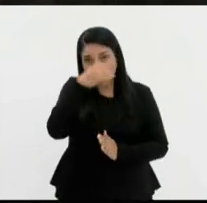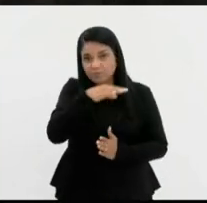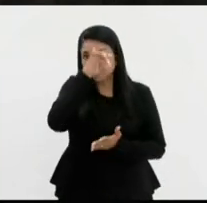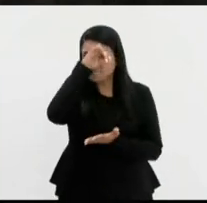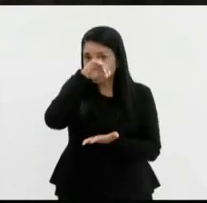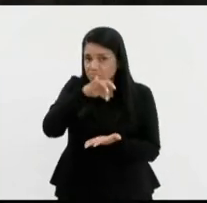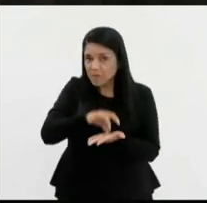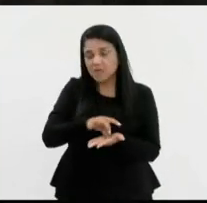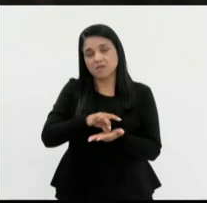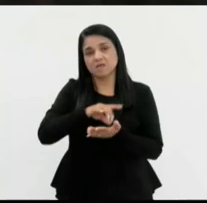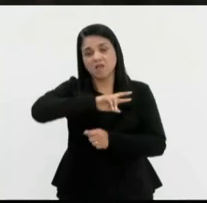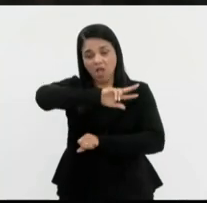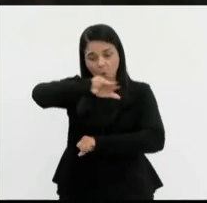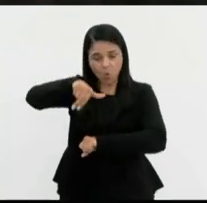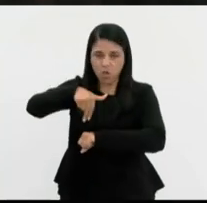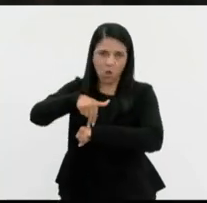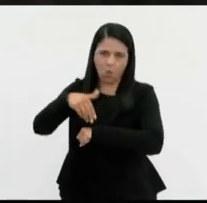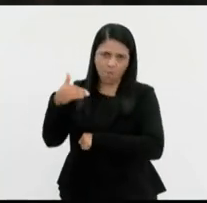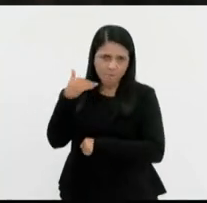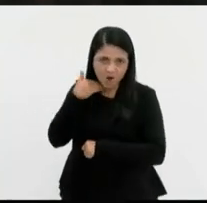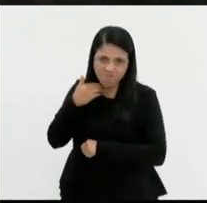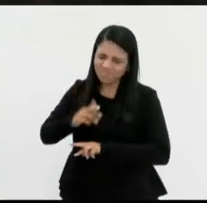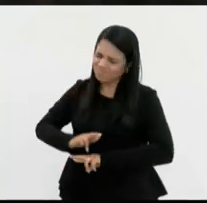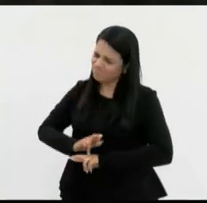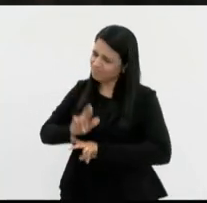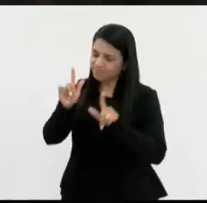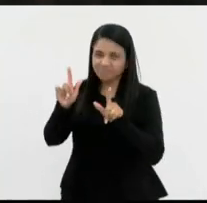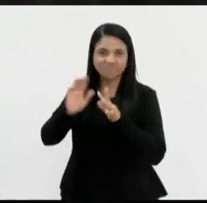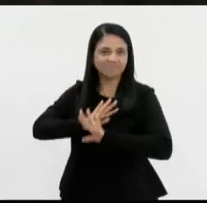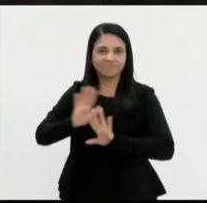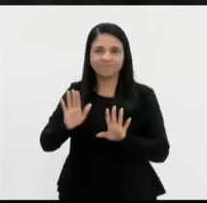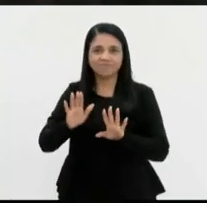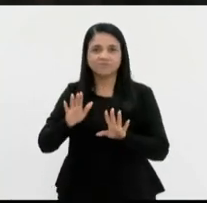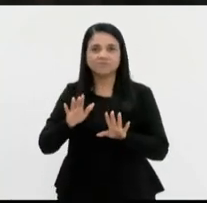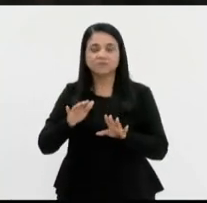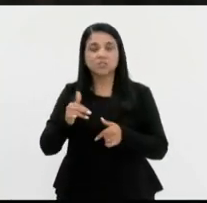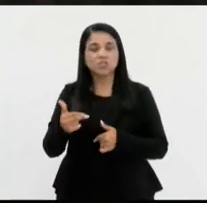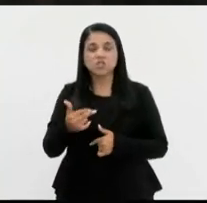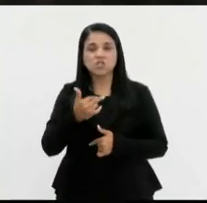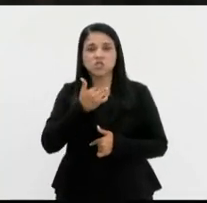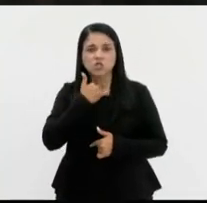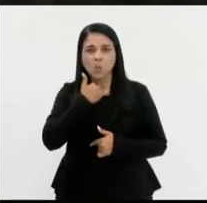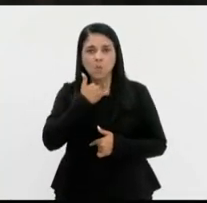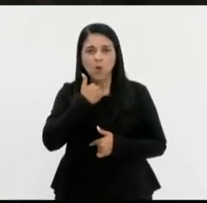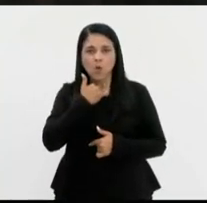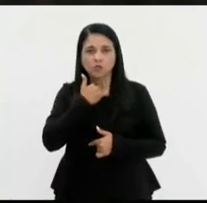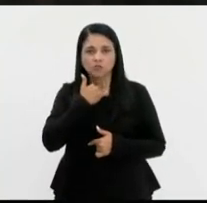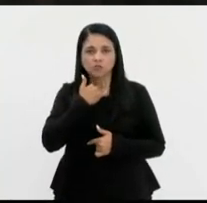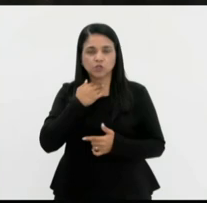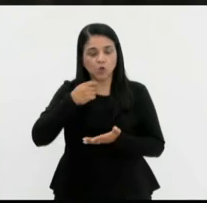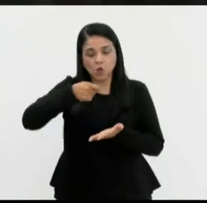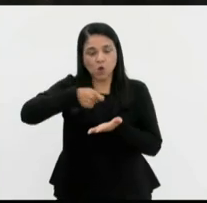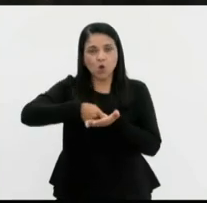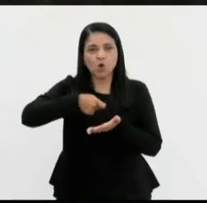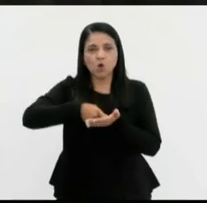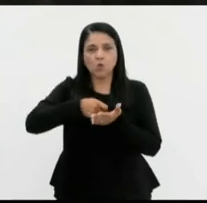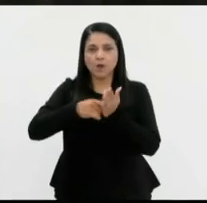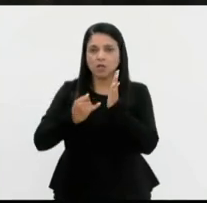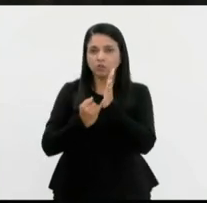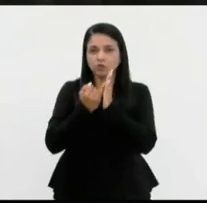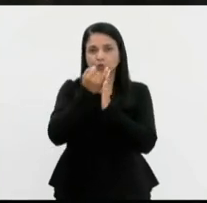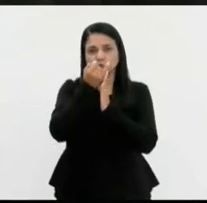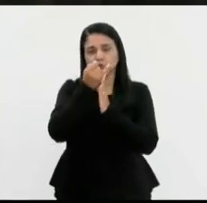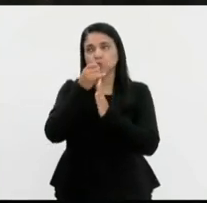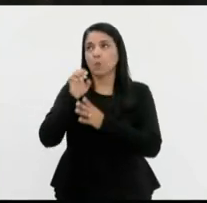é banco e por via de consequência não pode cobrar juro dos Estados